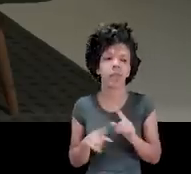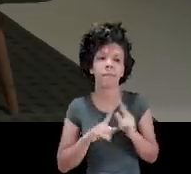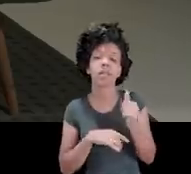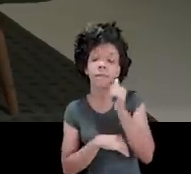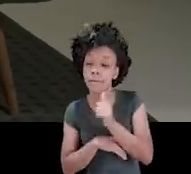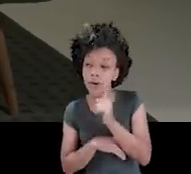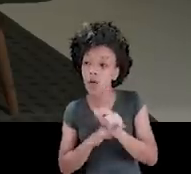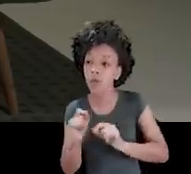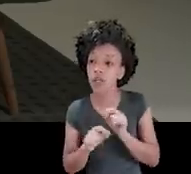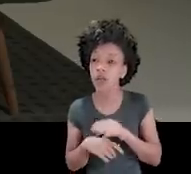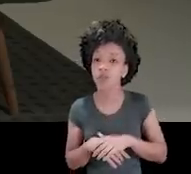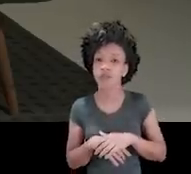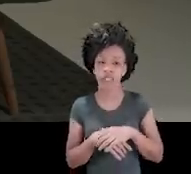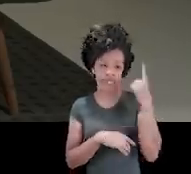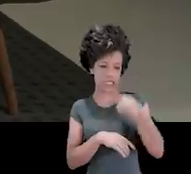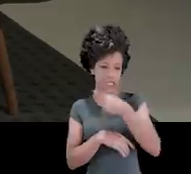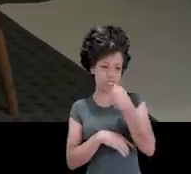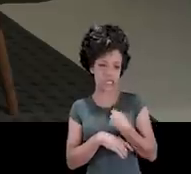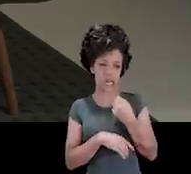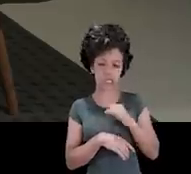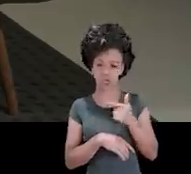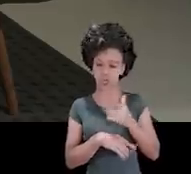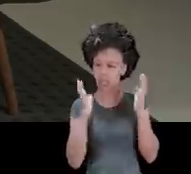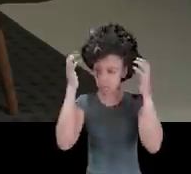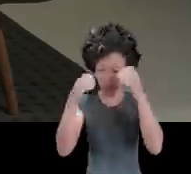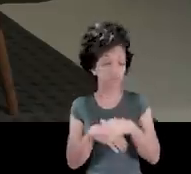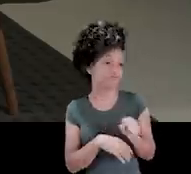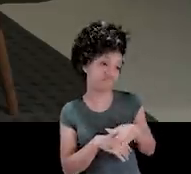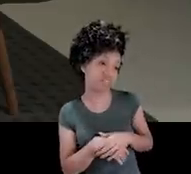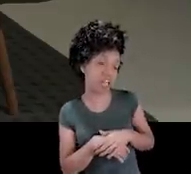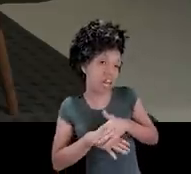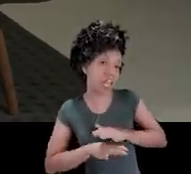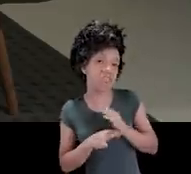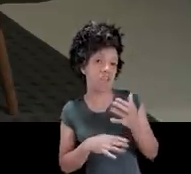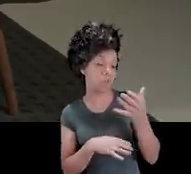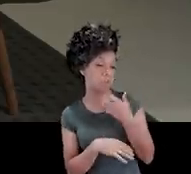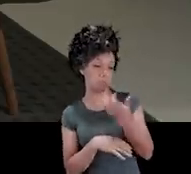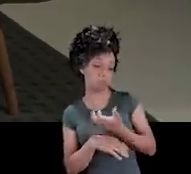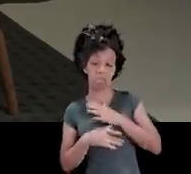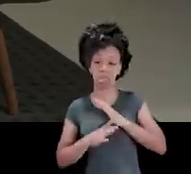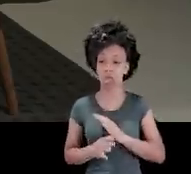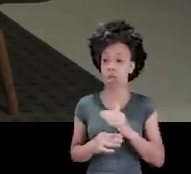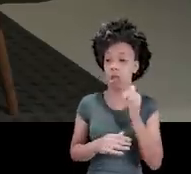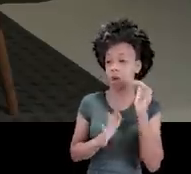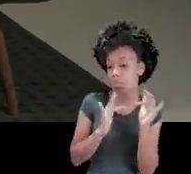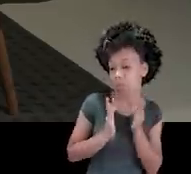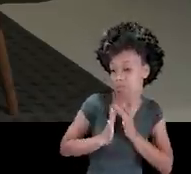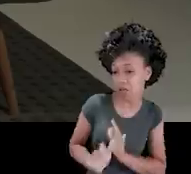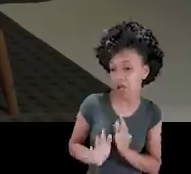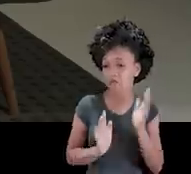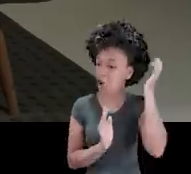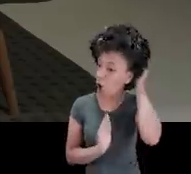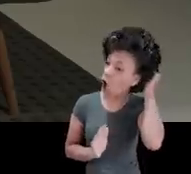coisa do tipo, você se anula sem cabelo. Exatamente. Ninguém vai me querer, ninguém vai me amar, meu namorado não vai gostar, como é que vai ser? Como é que ele vai puxar o teu